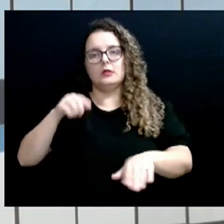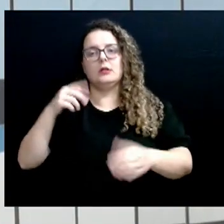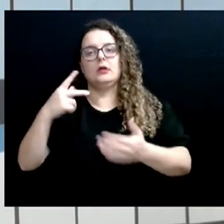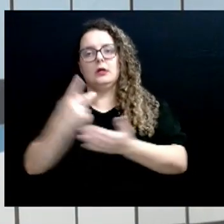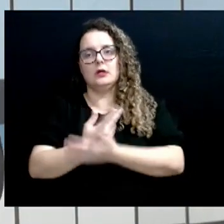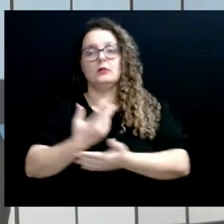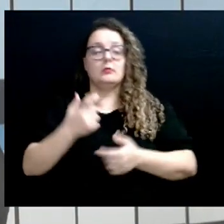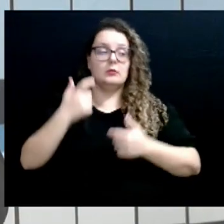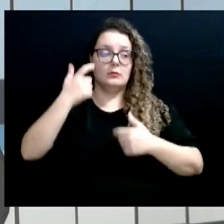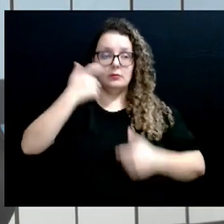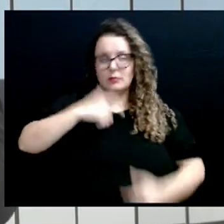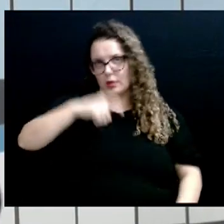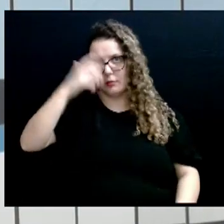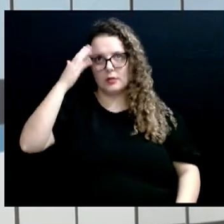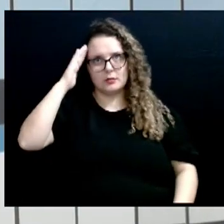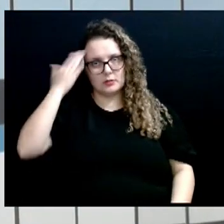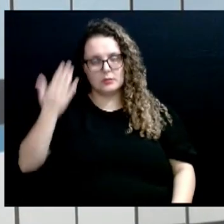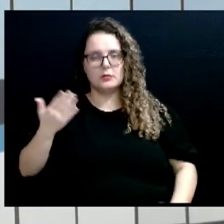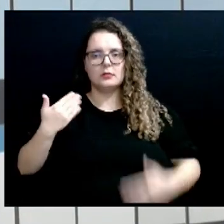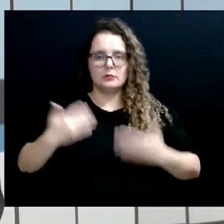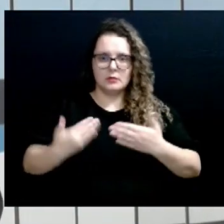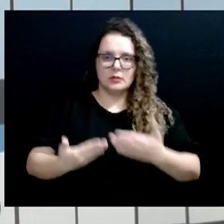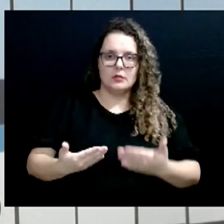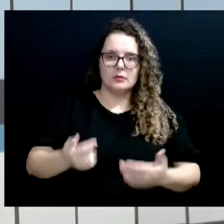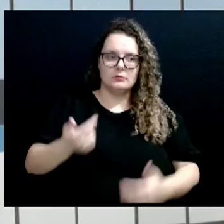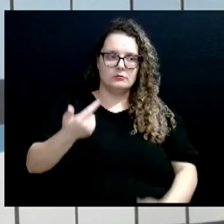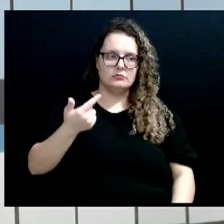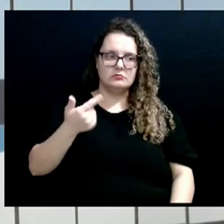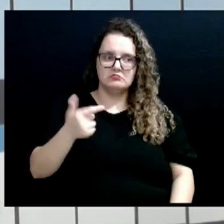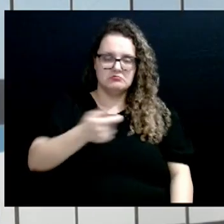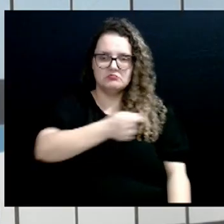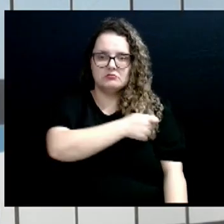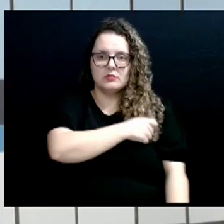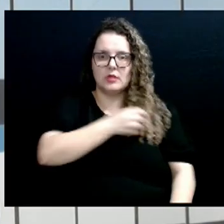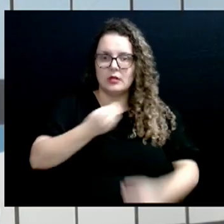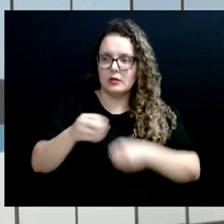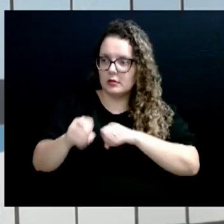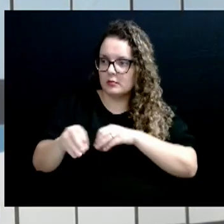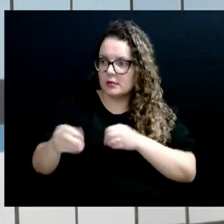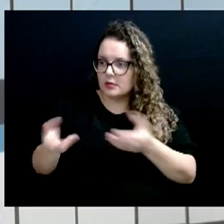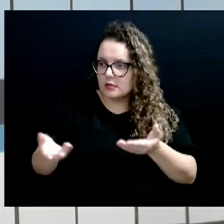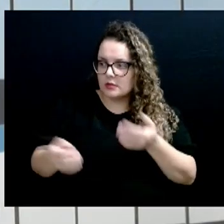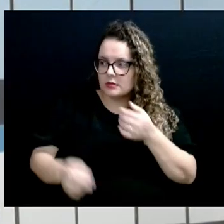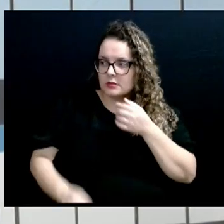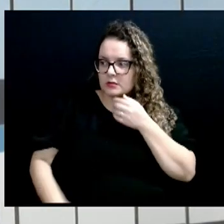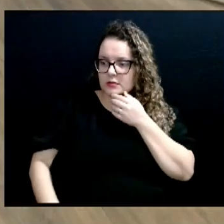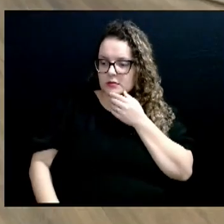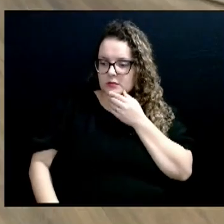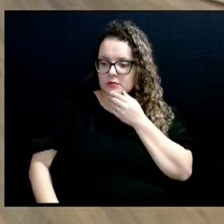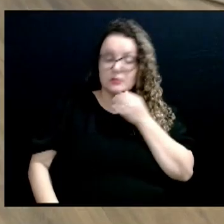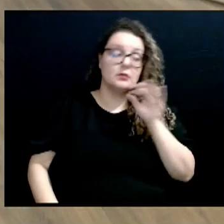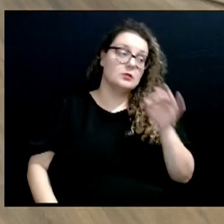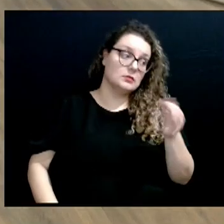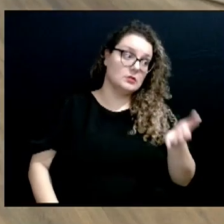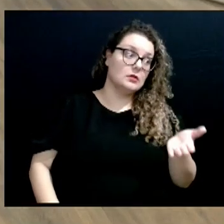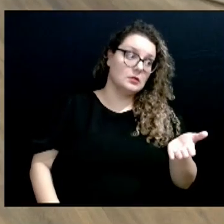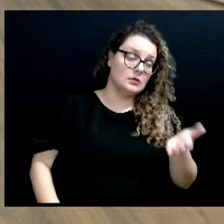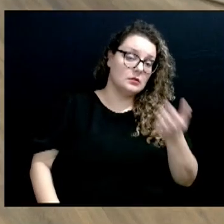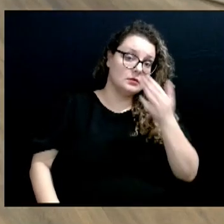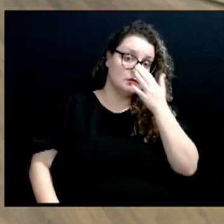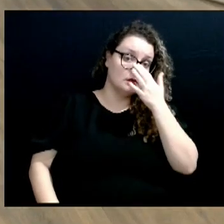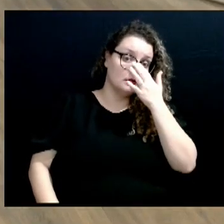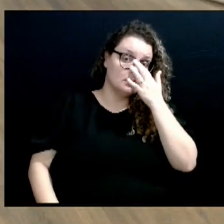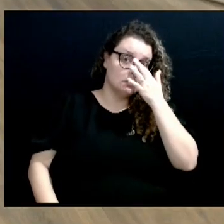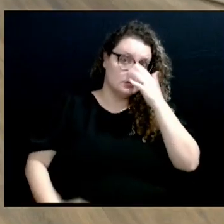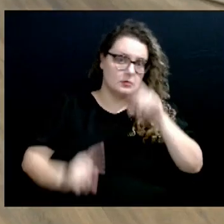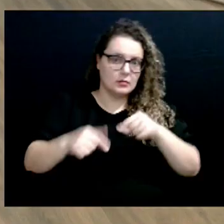vai ter nenhuma aula obrigatória, como que isso vai ser passado? Exatamente. Agora, tem um outro ponto também que